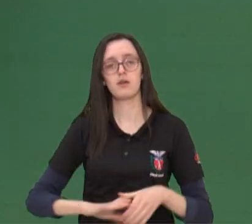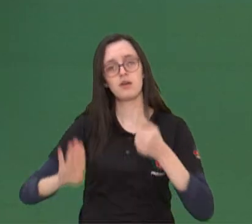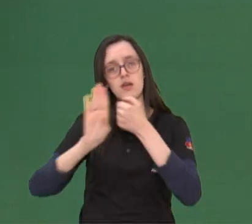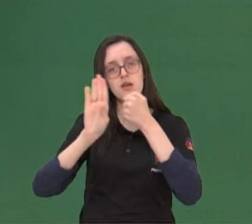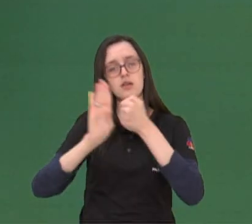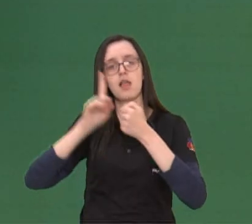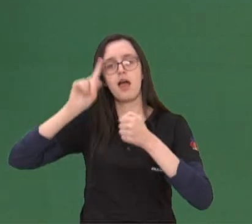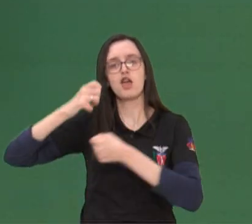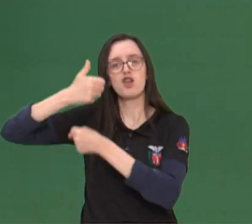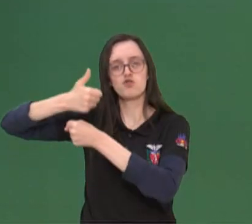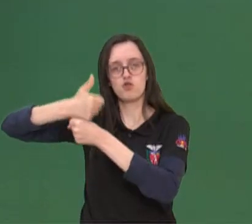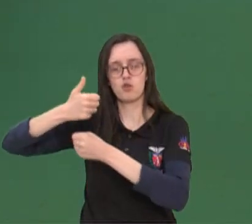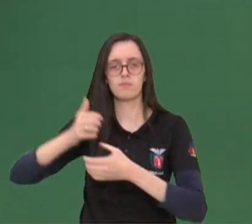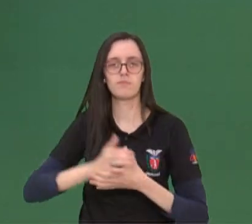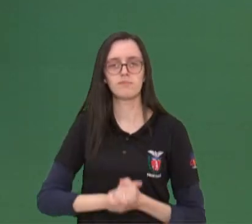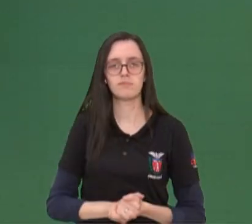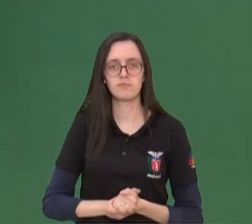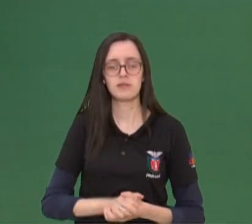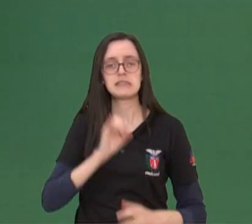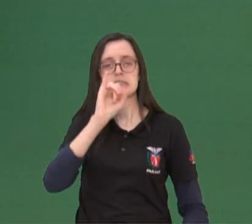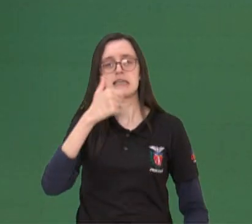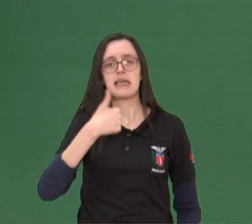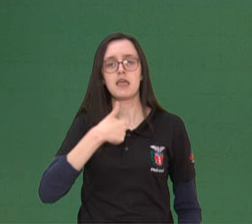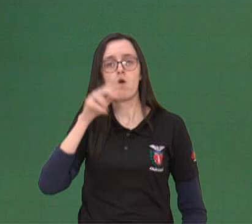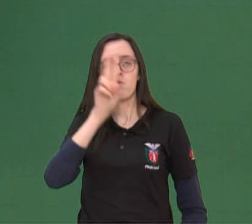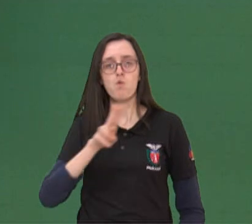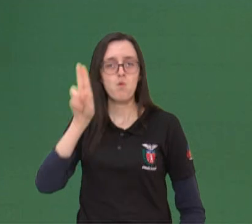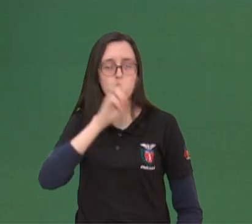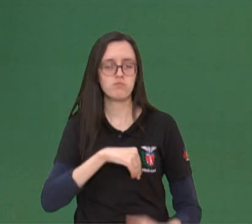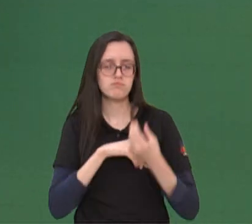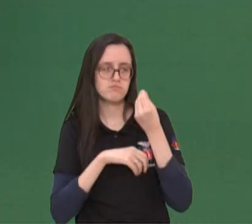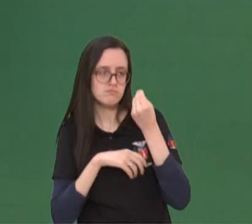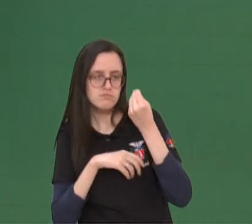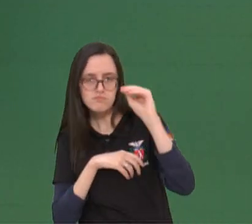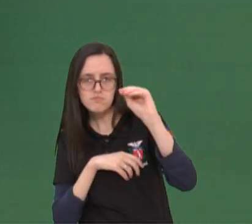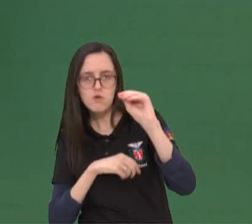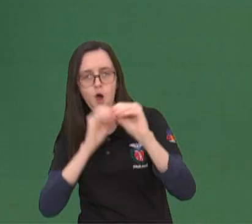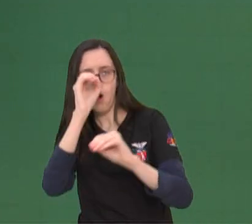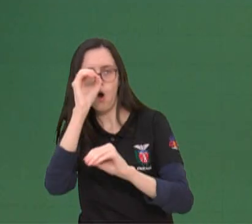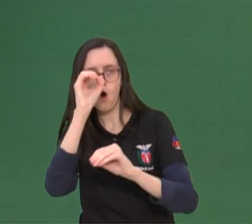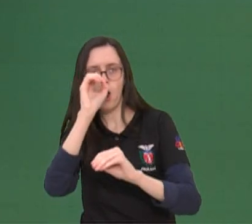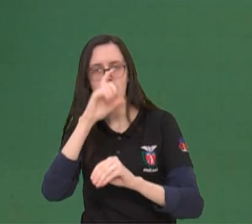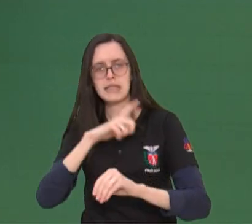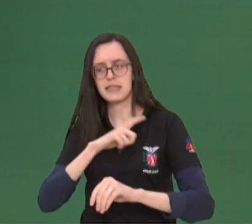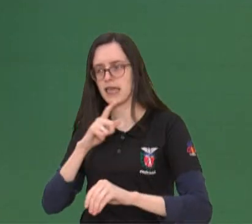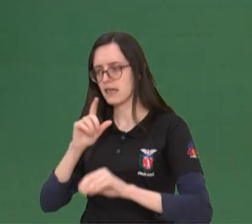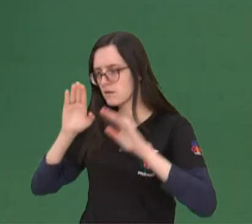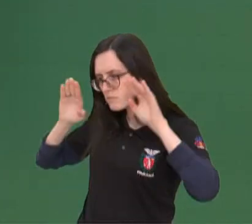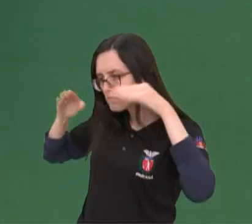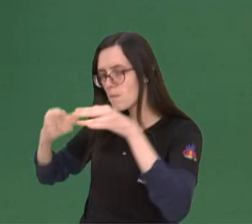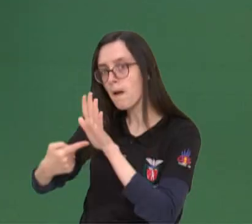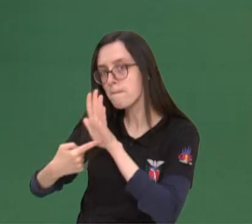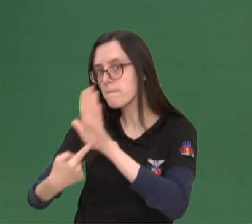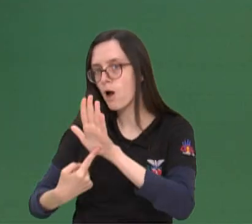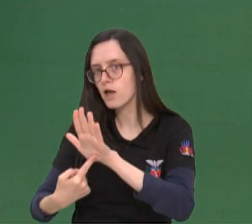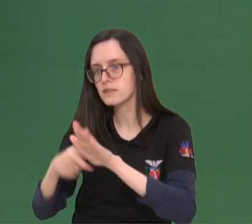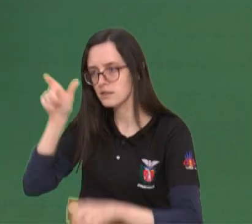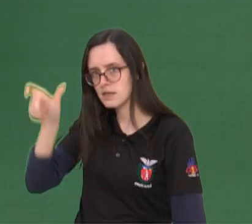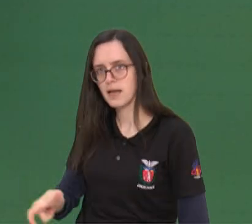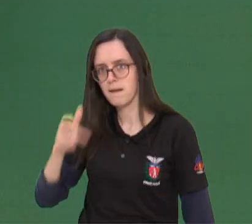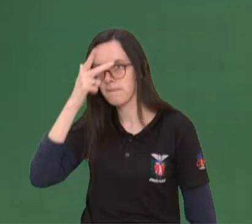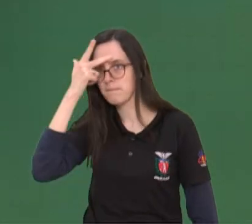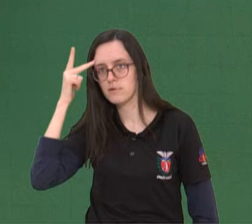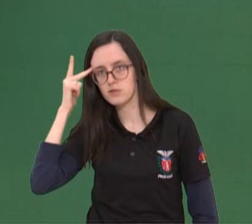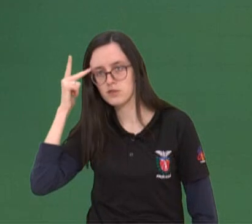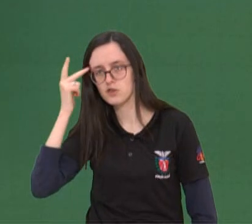substantivo proprietário. Se eu estou fazendo a utilização desse o, ele está definindo ou